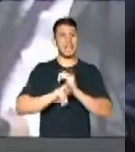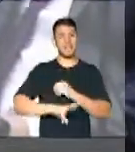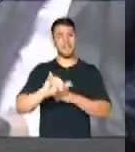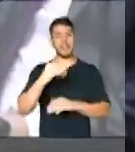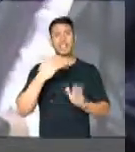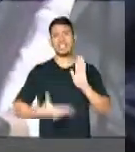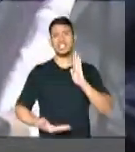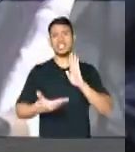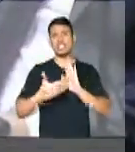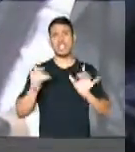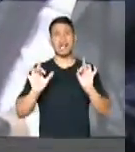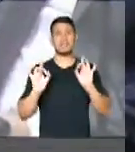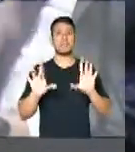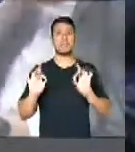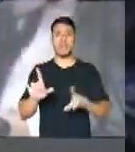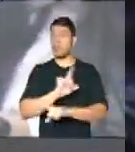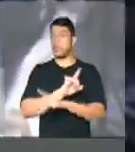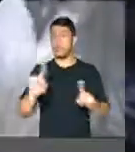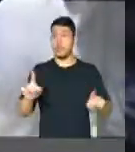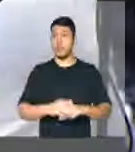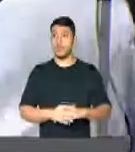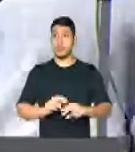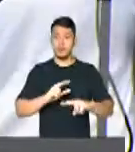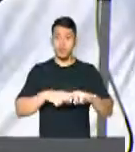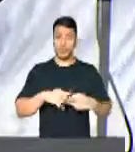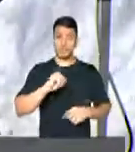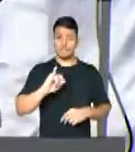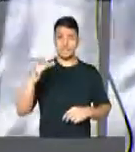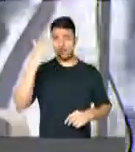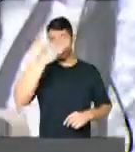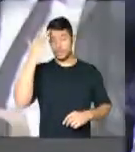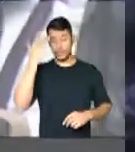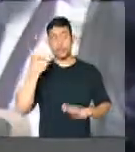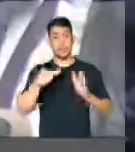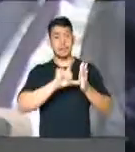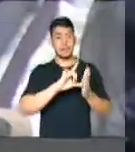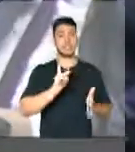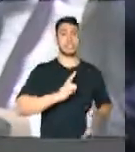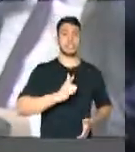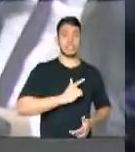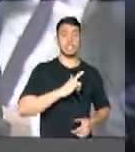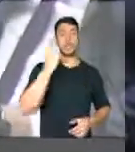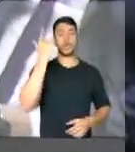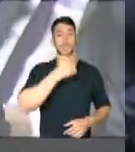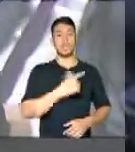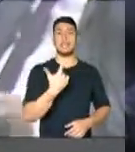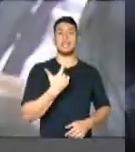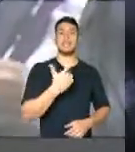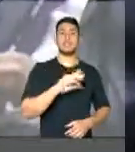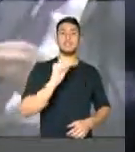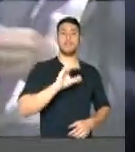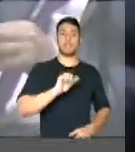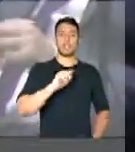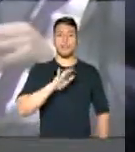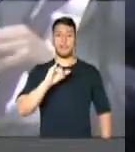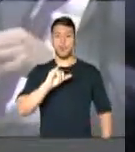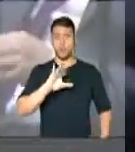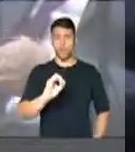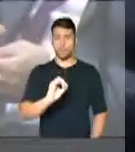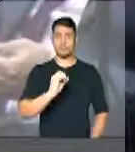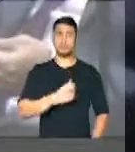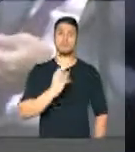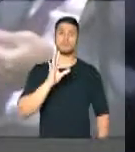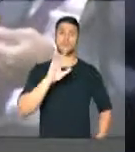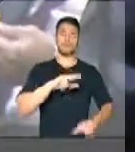está tirando o direito do abono de quem recebe acima de 1,4 salário mínimo. Isso não é combater privilégios, isso na verdade é